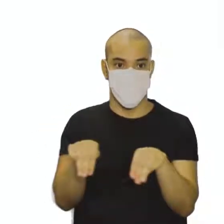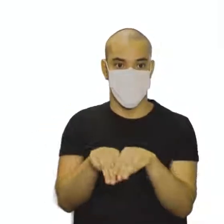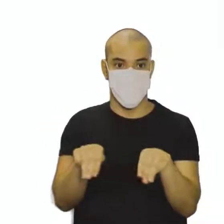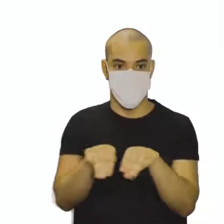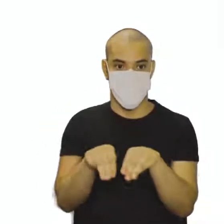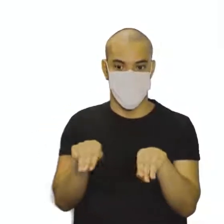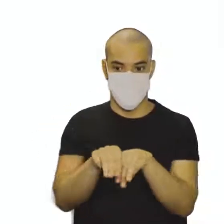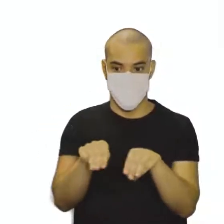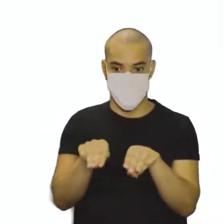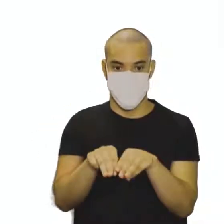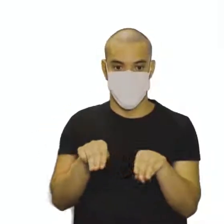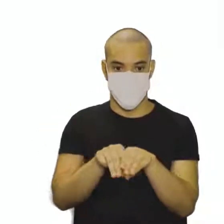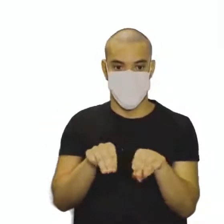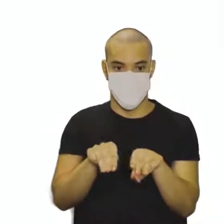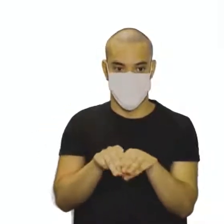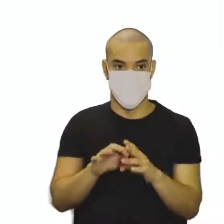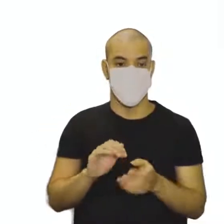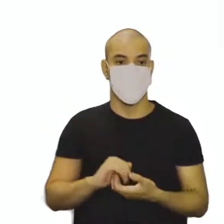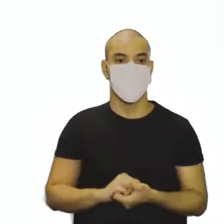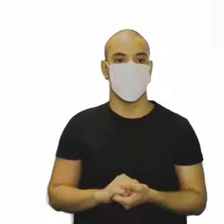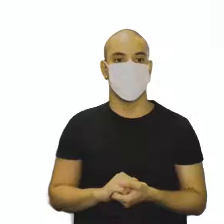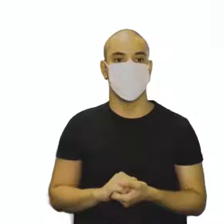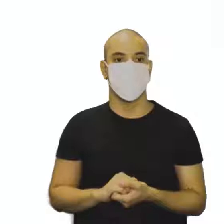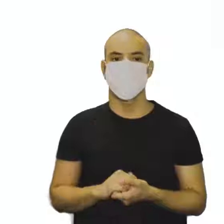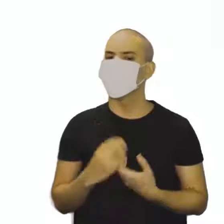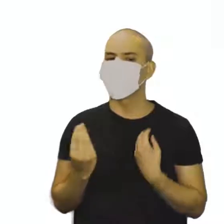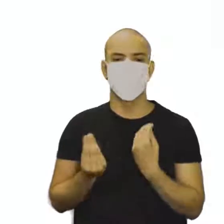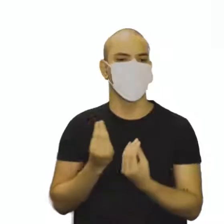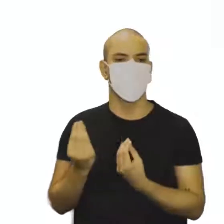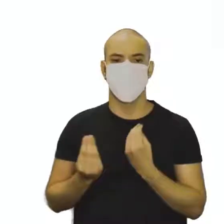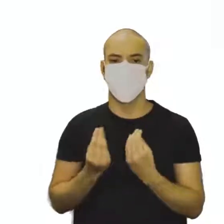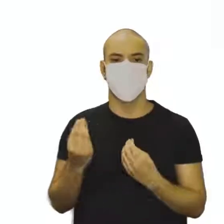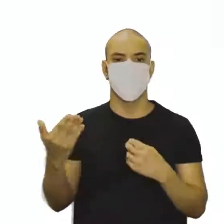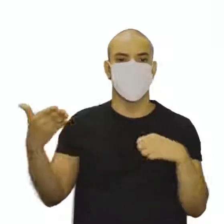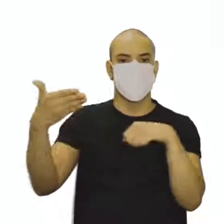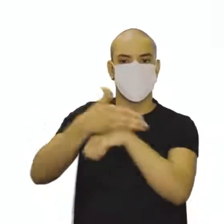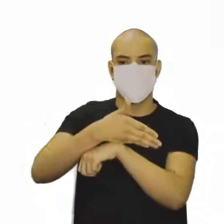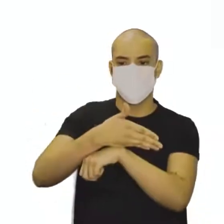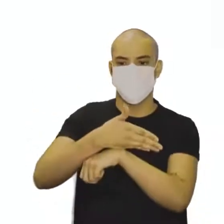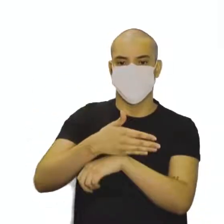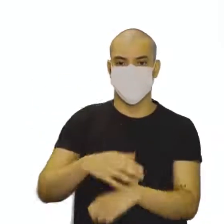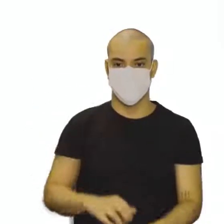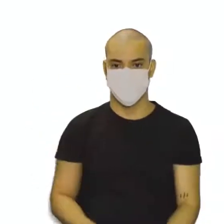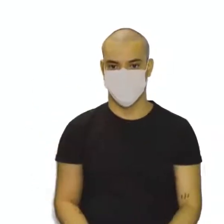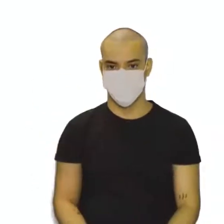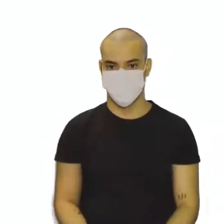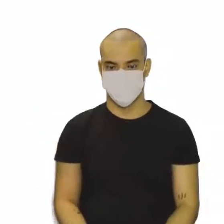do plano, ok? E entrando, vamos lá.